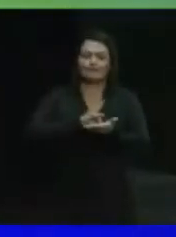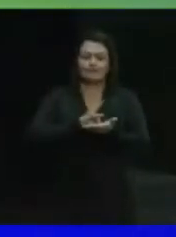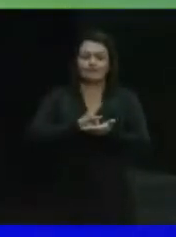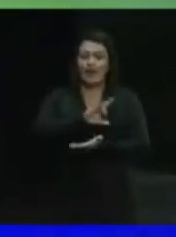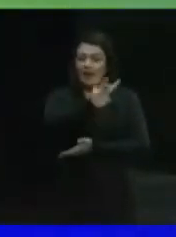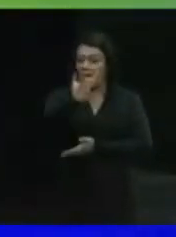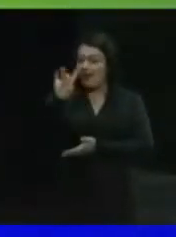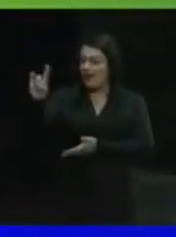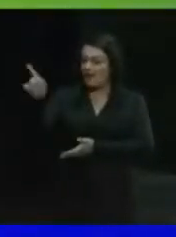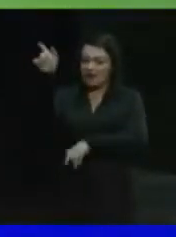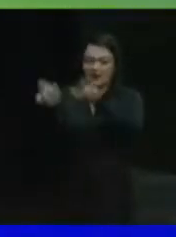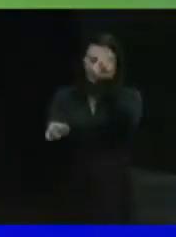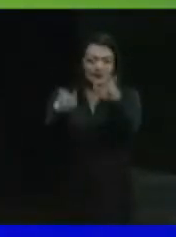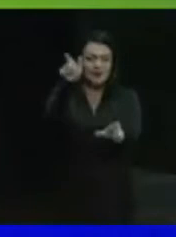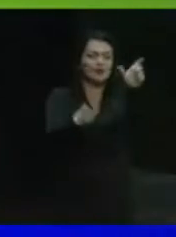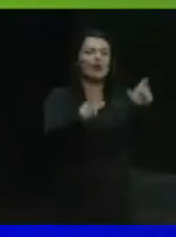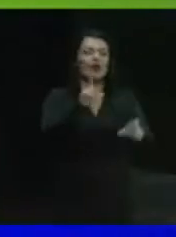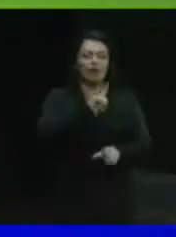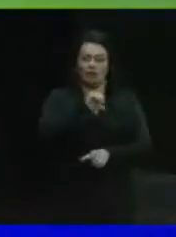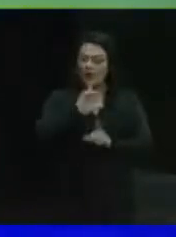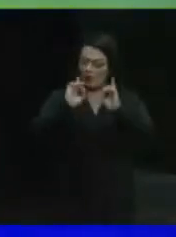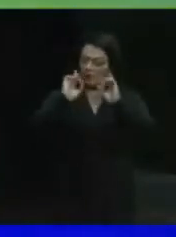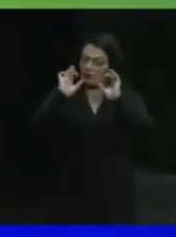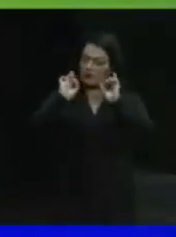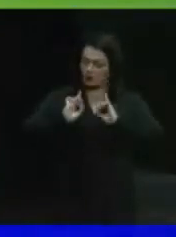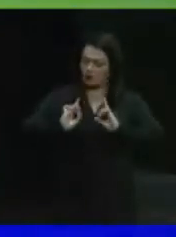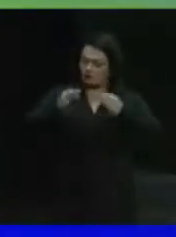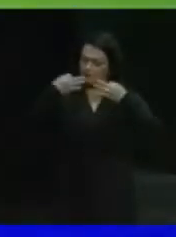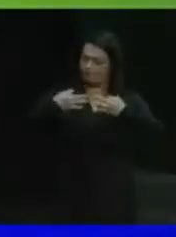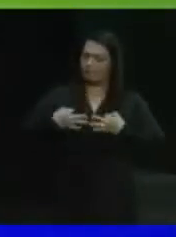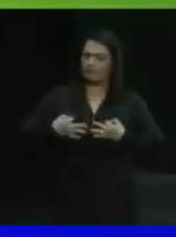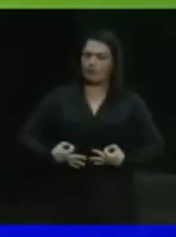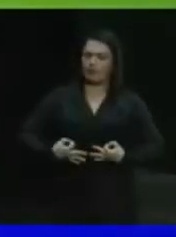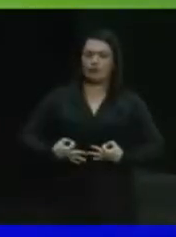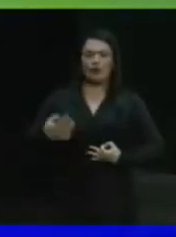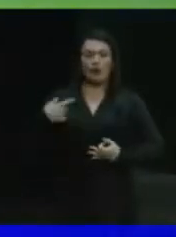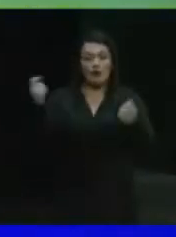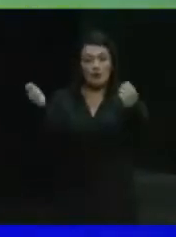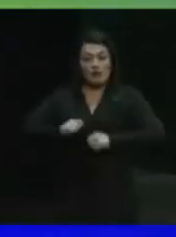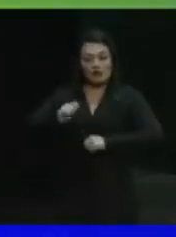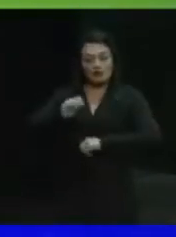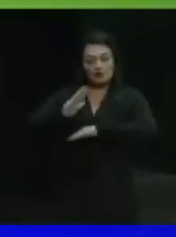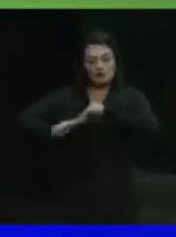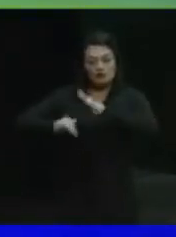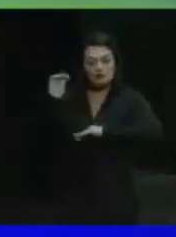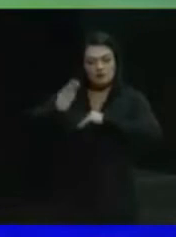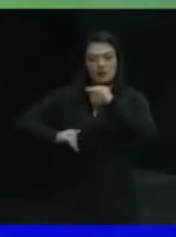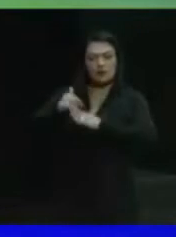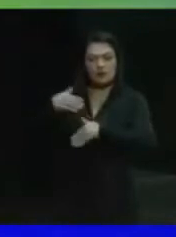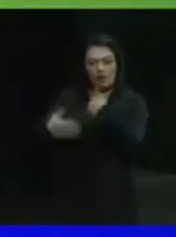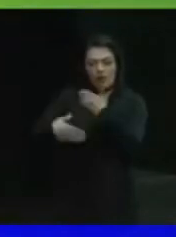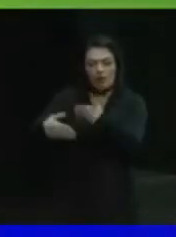cada indivíduo tem a sua própria dignidade e tem a capacidade de se aprimorar